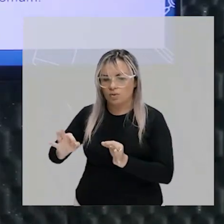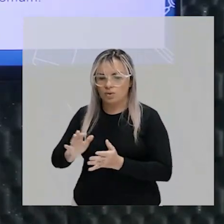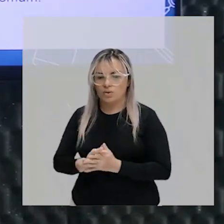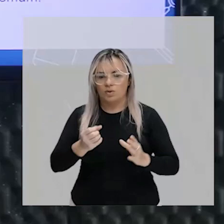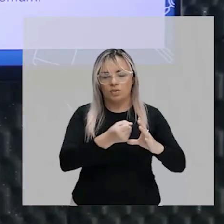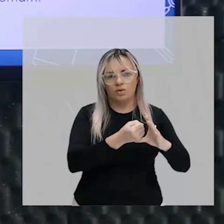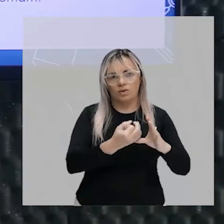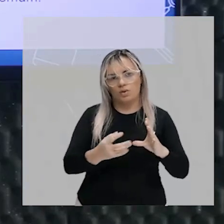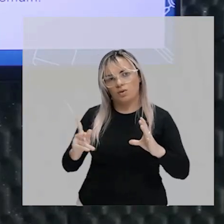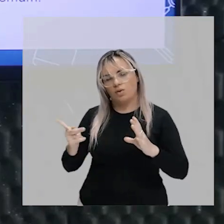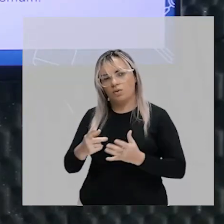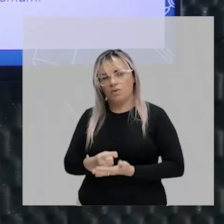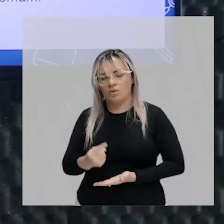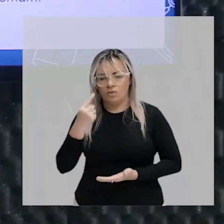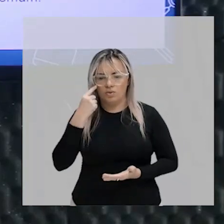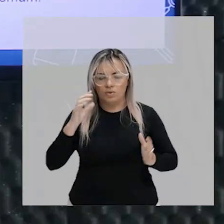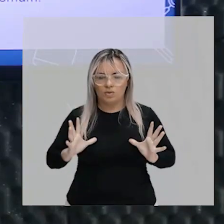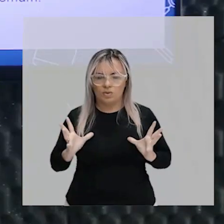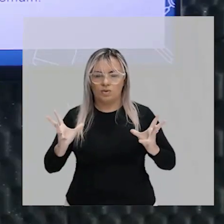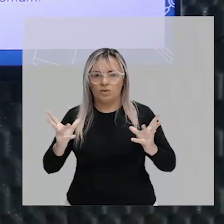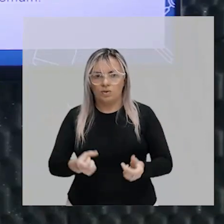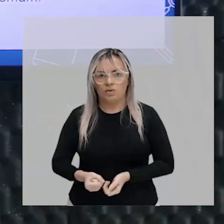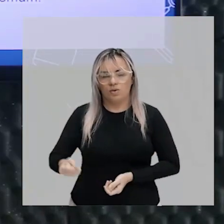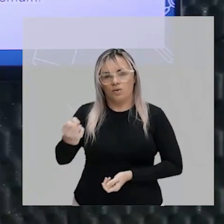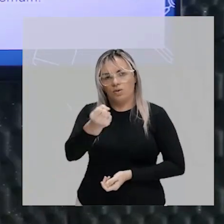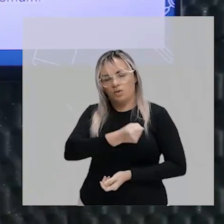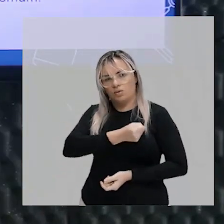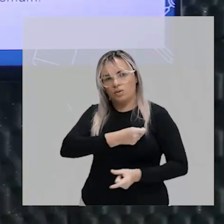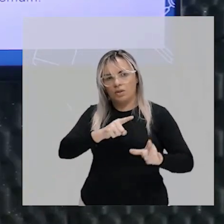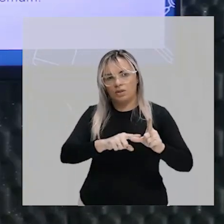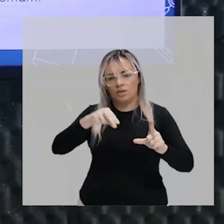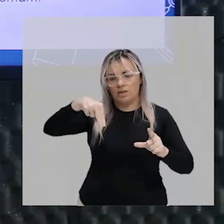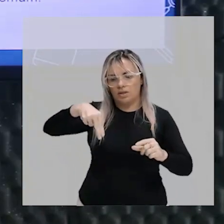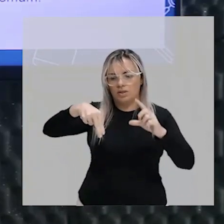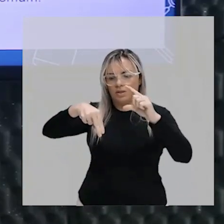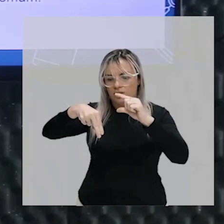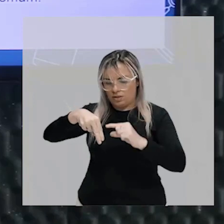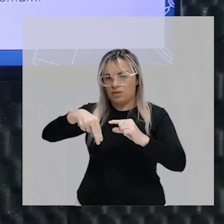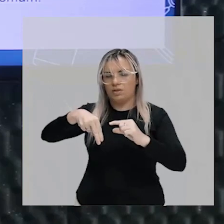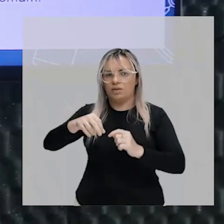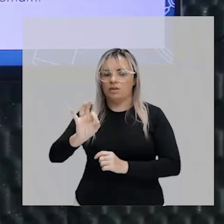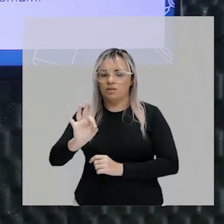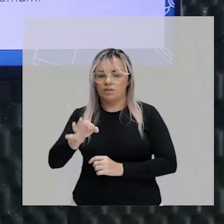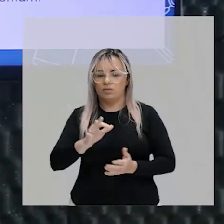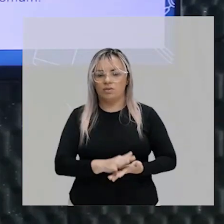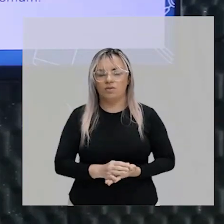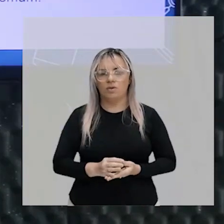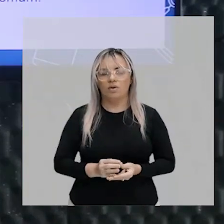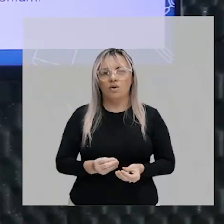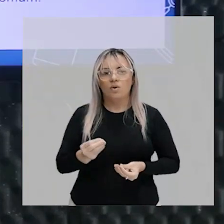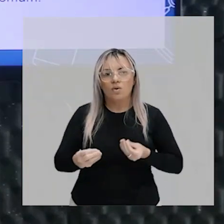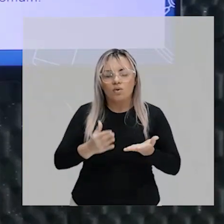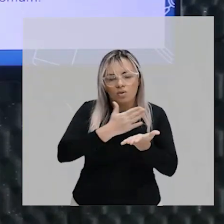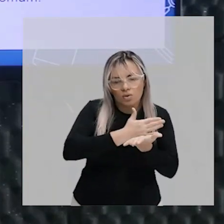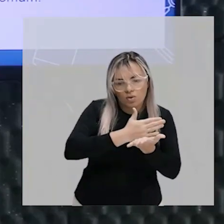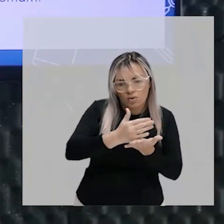Conjunto H para eu enxergar todos esses números NS que satisfazem essa condição Então vou ver aqui começa